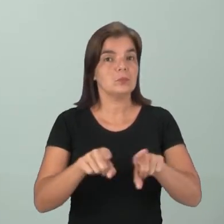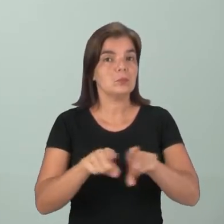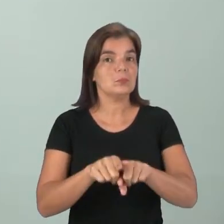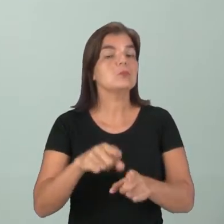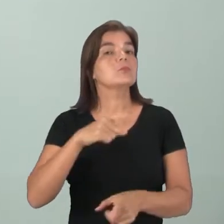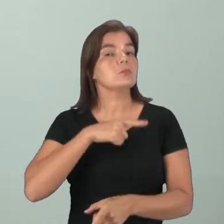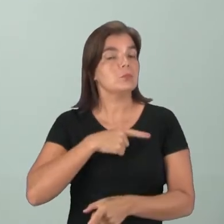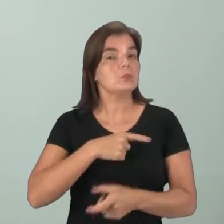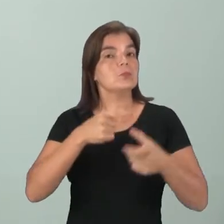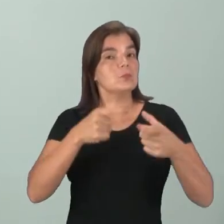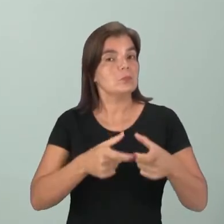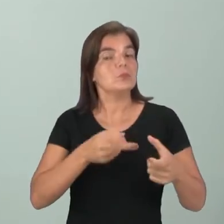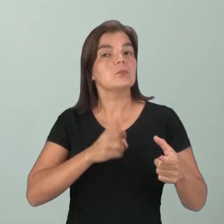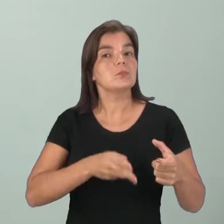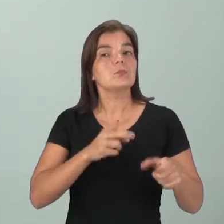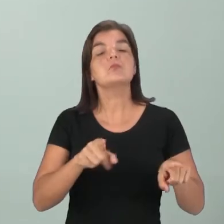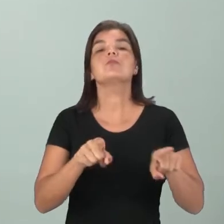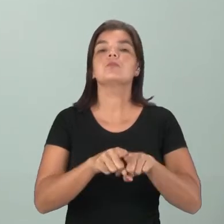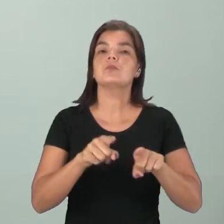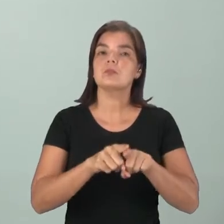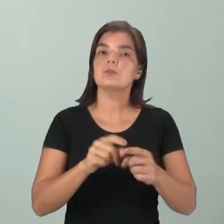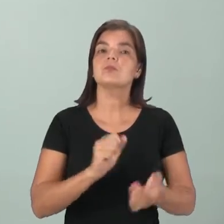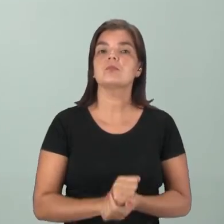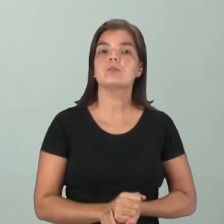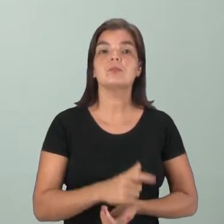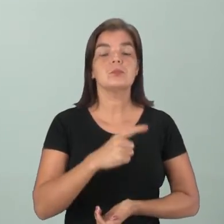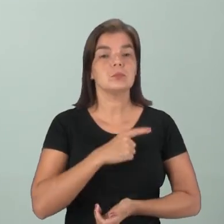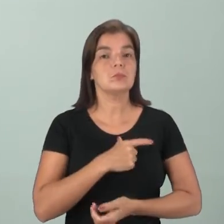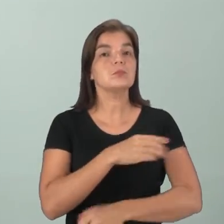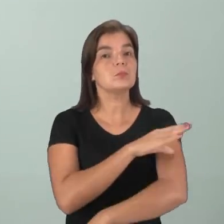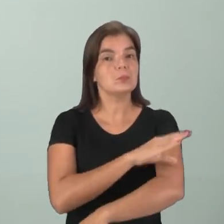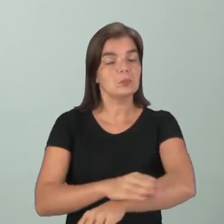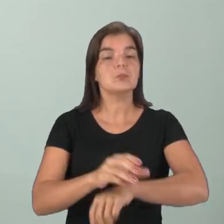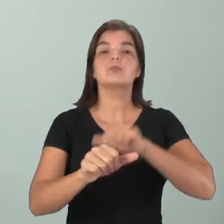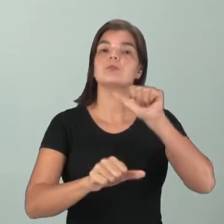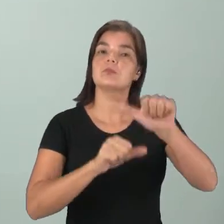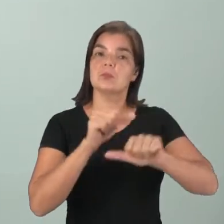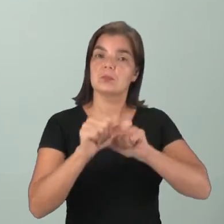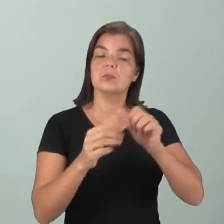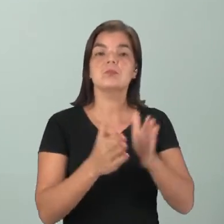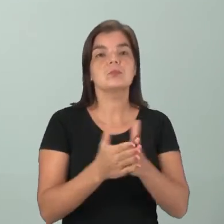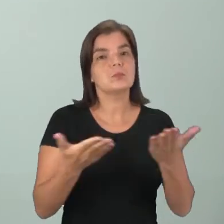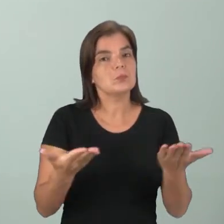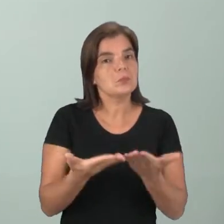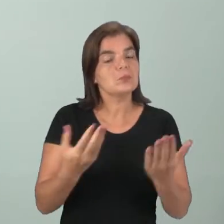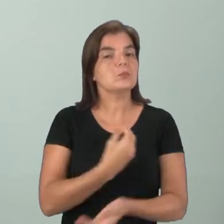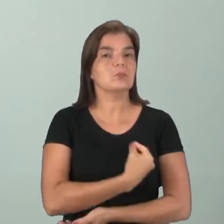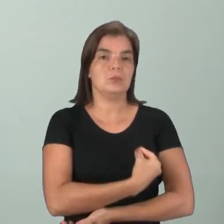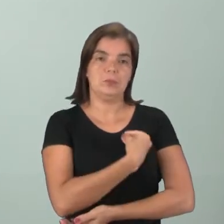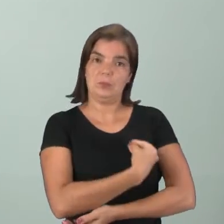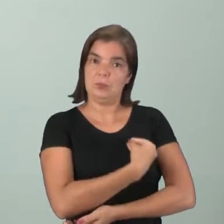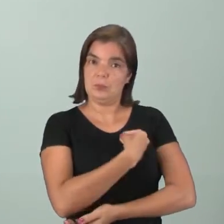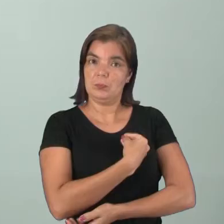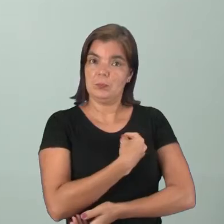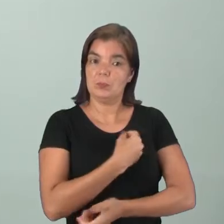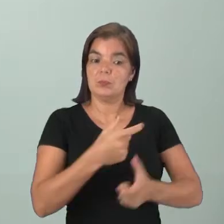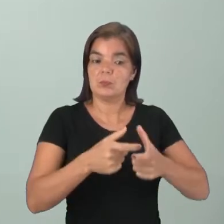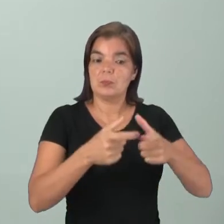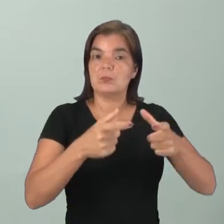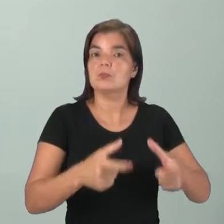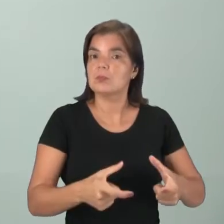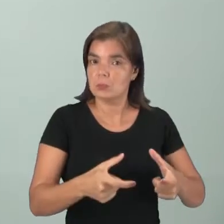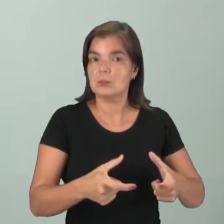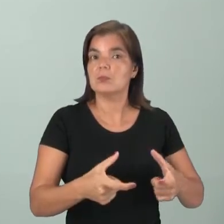certo? Habitacionais, então eles tinham habitações físicas e passaram a ter uma cultura modificada. A partir de agora, eles